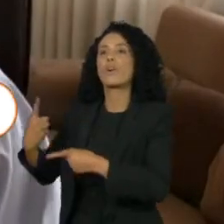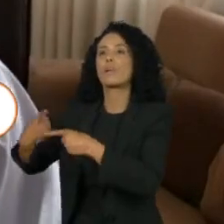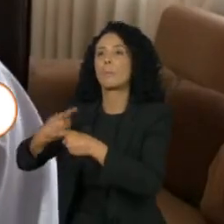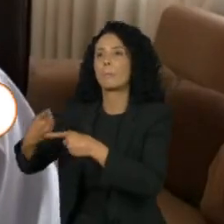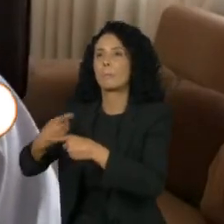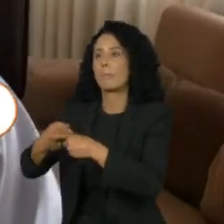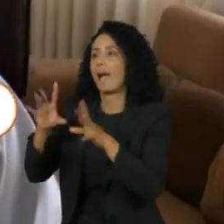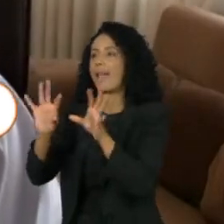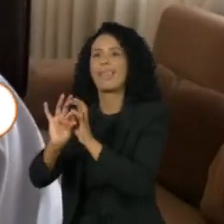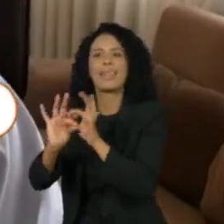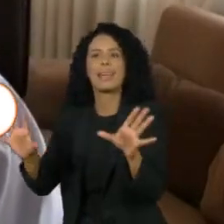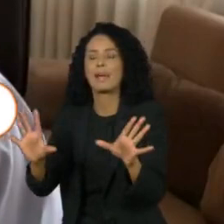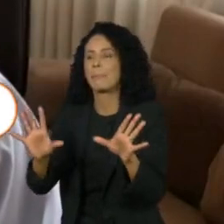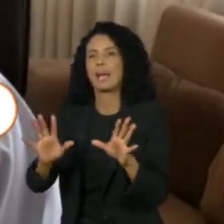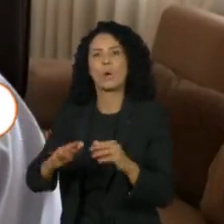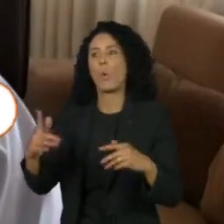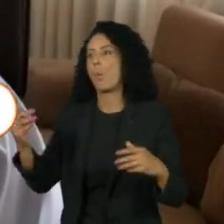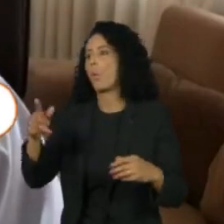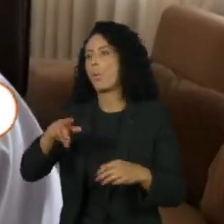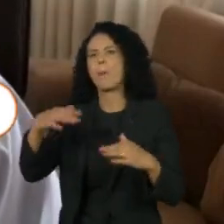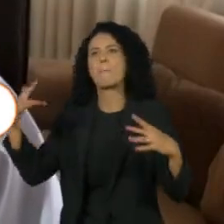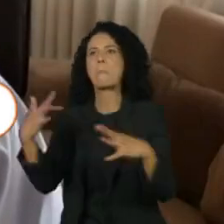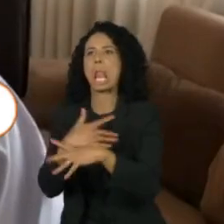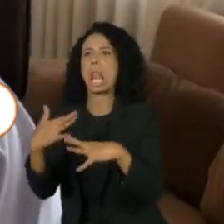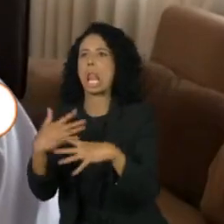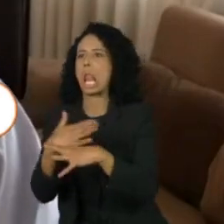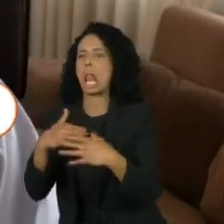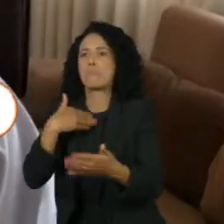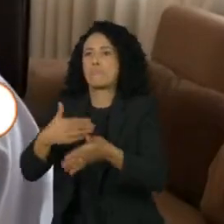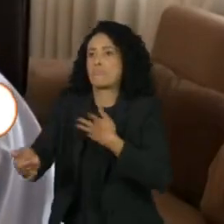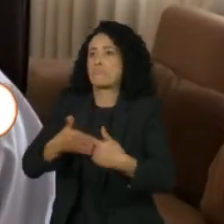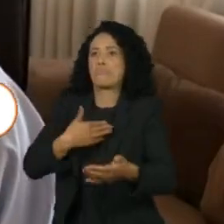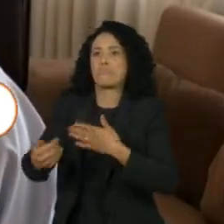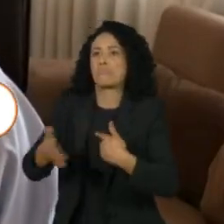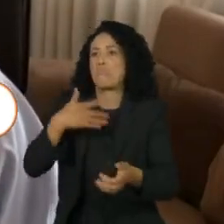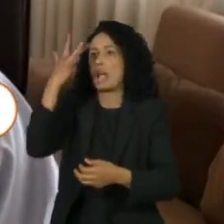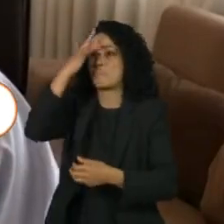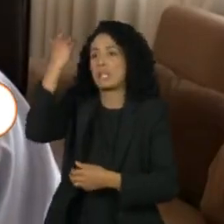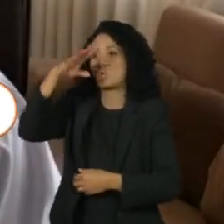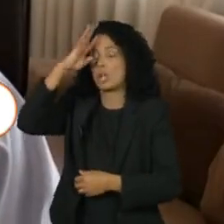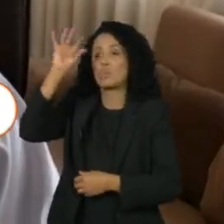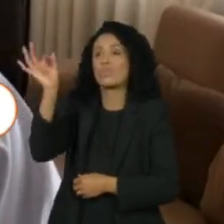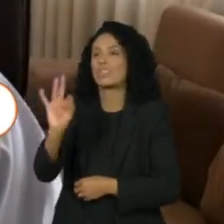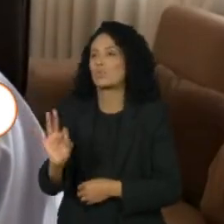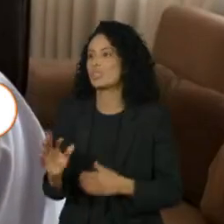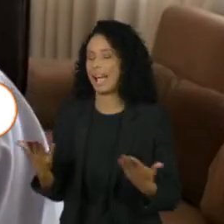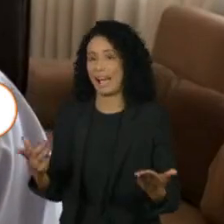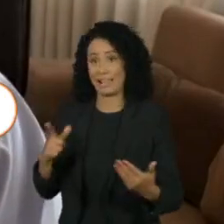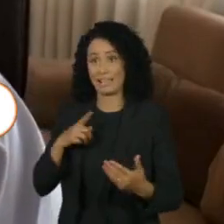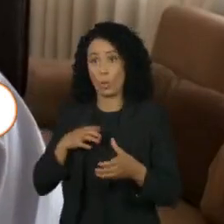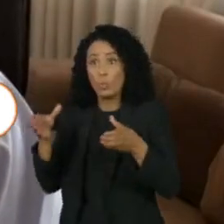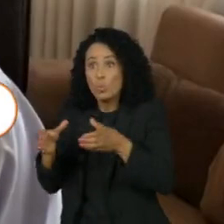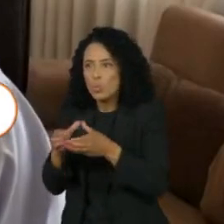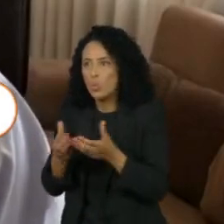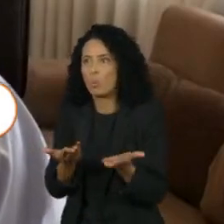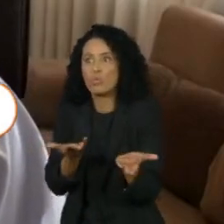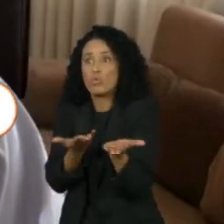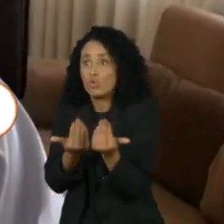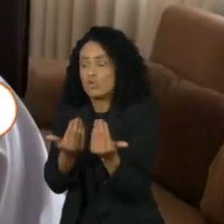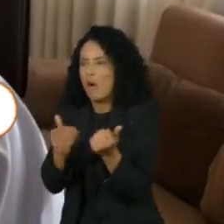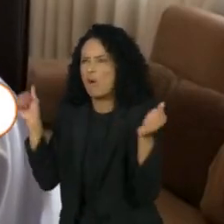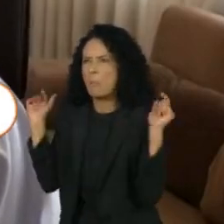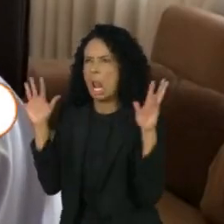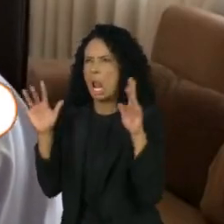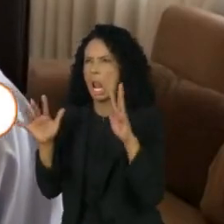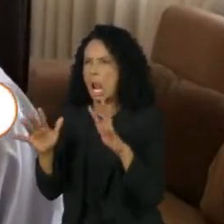atividades numa medida drástica que poucos epidemiologistas entenderam, um grande grupo de jovens se aglomerou no centro de Londres